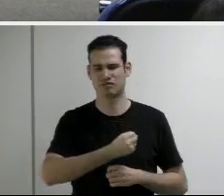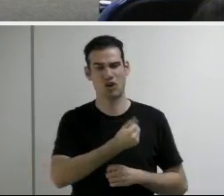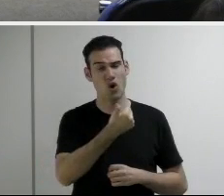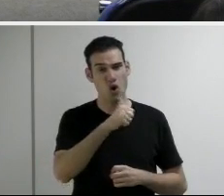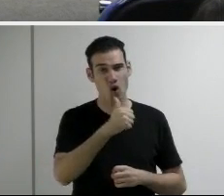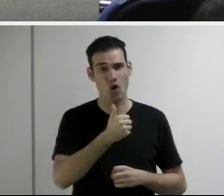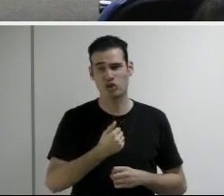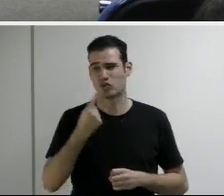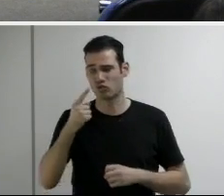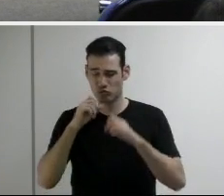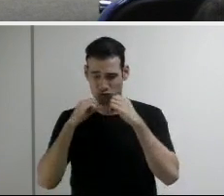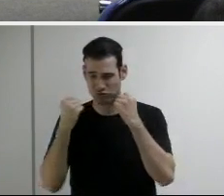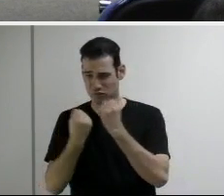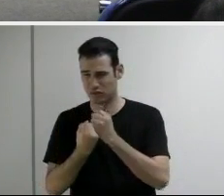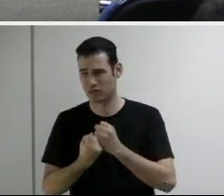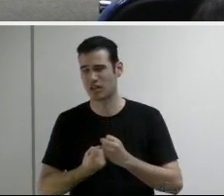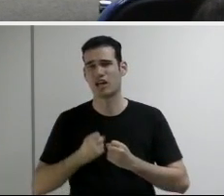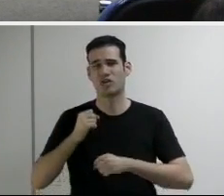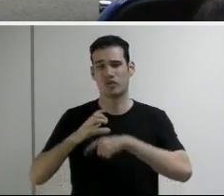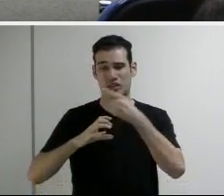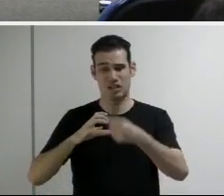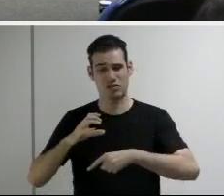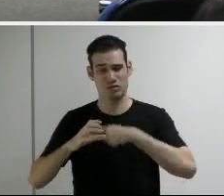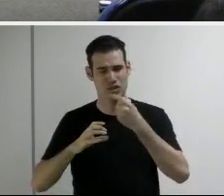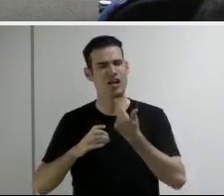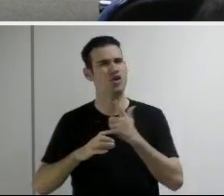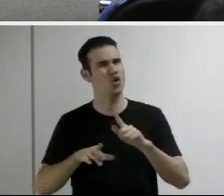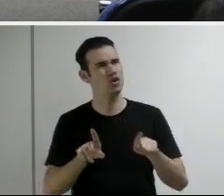e teve mais um seminário que eu não lembro agora.